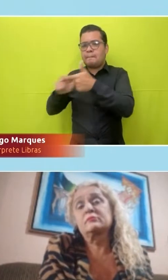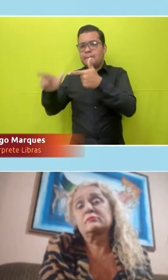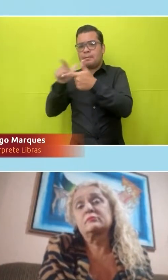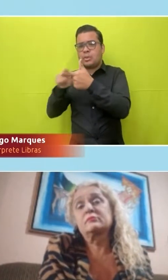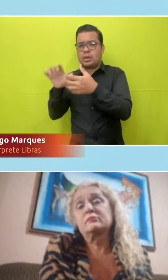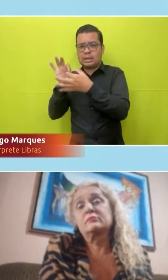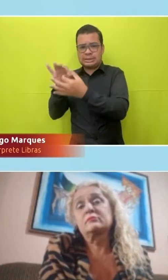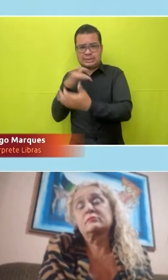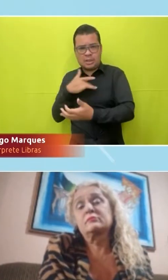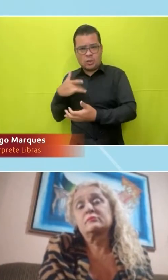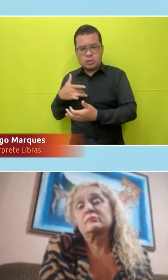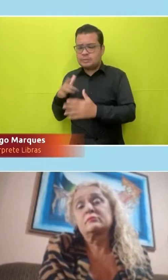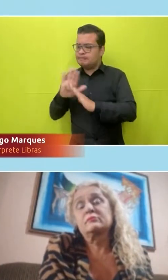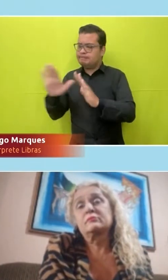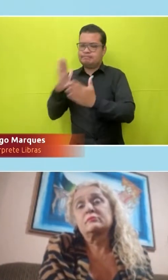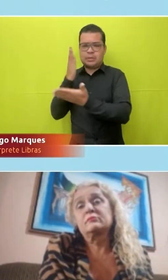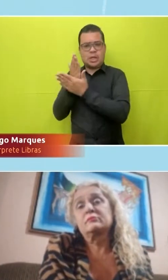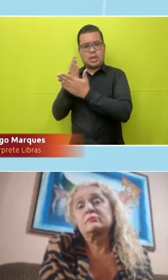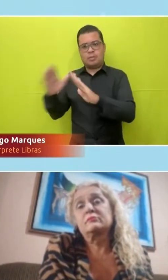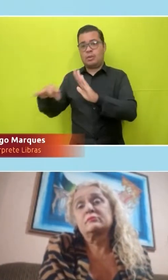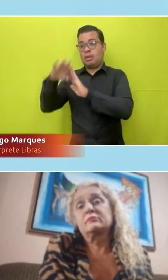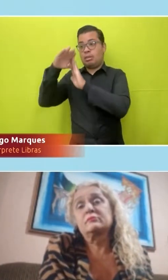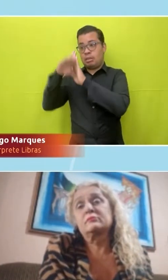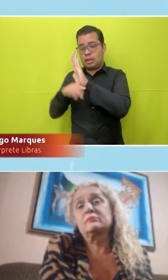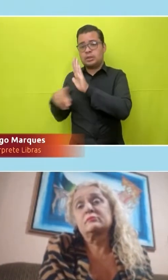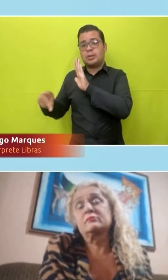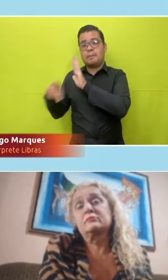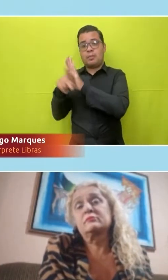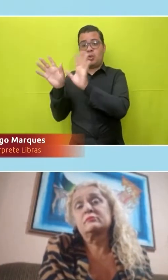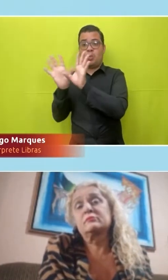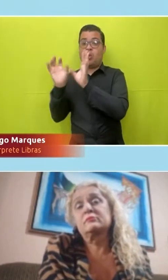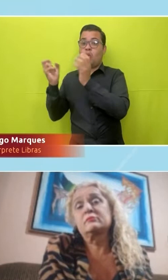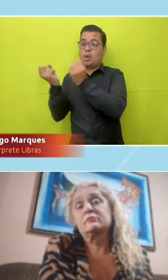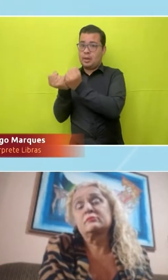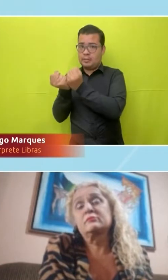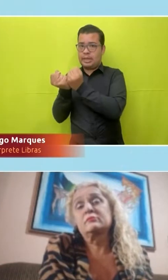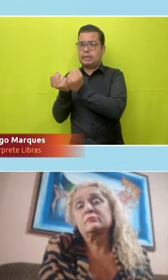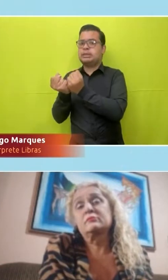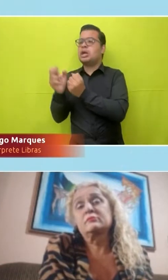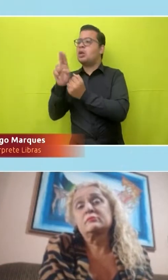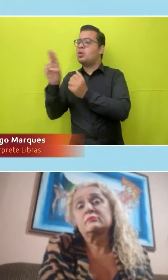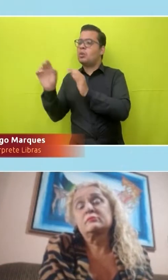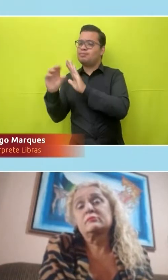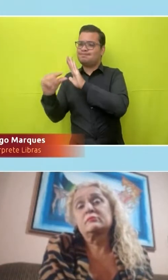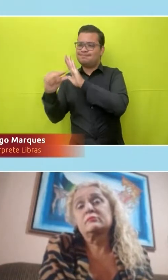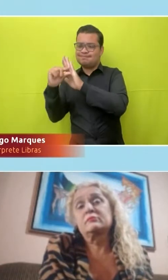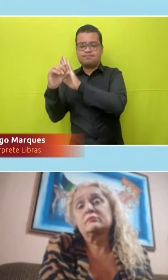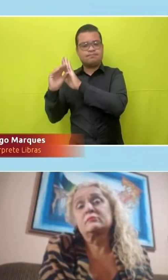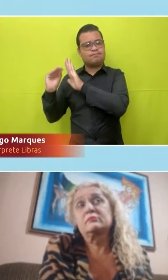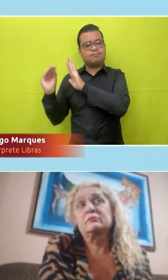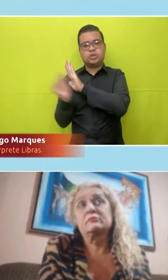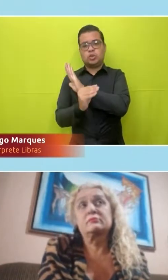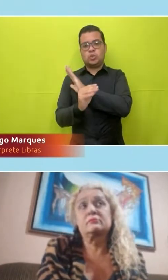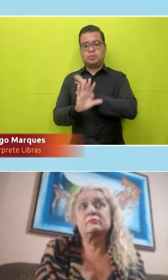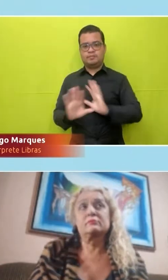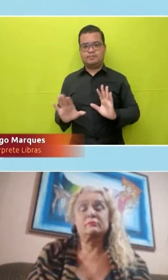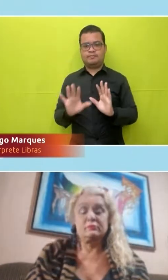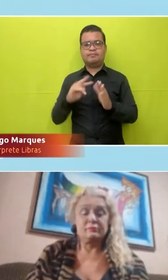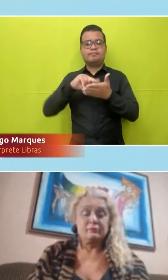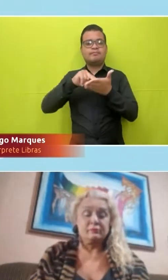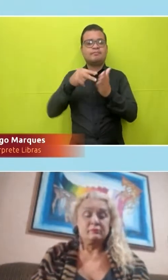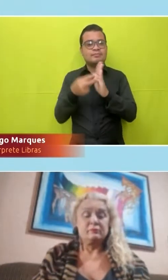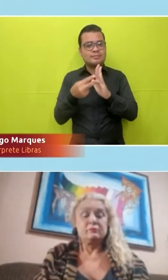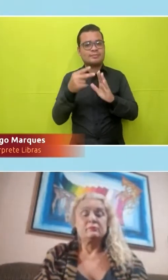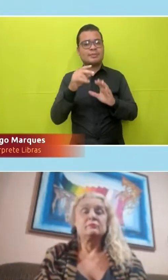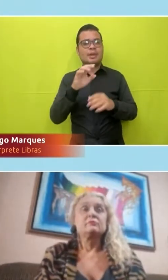a saúde. Essa tabela da Organização Mundial da Saúde. Isso quer dizer o quê? Que a homossexualidade deixou de ser